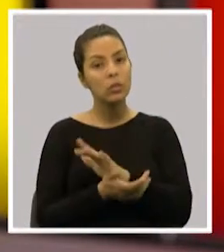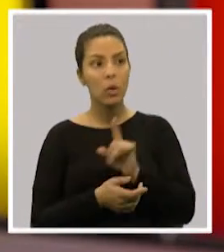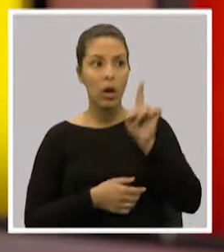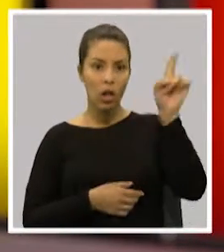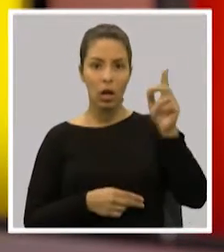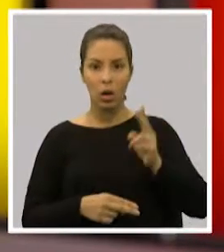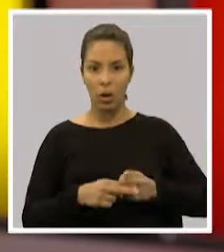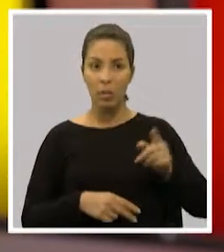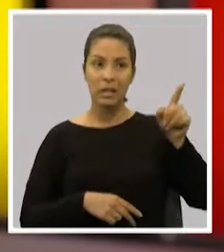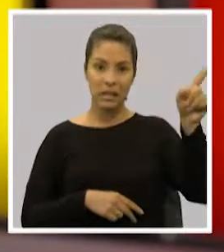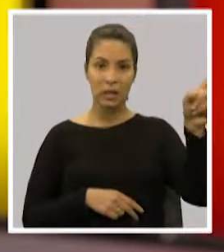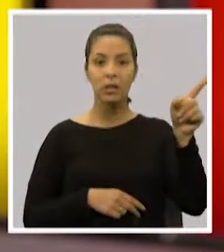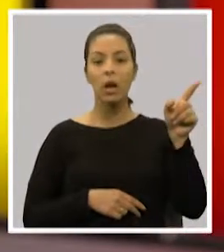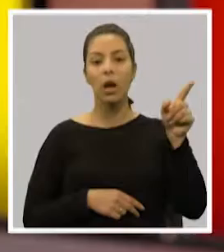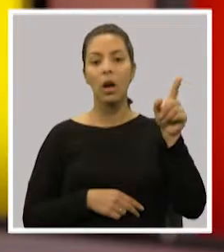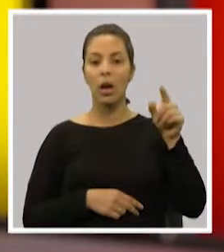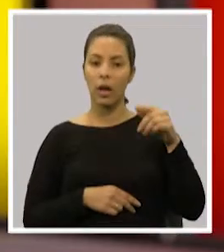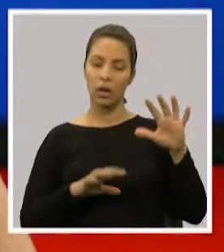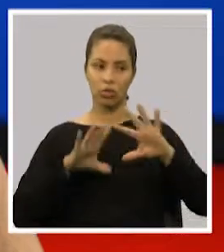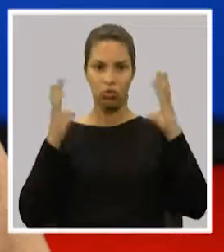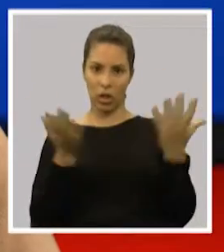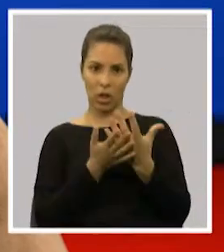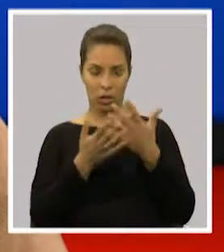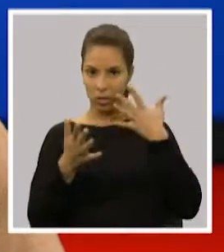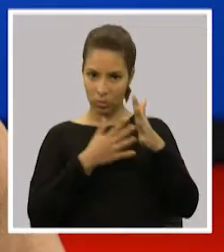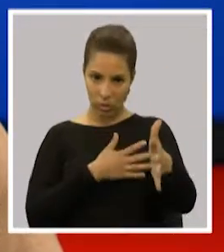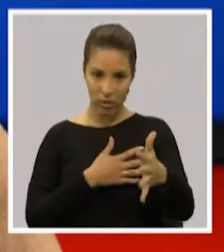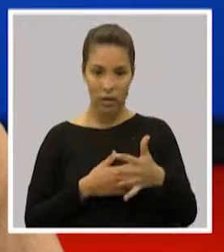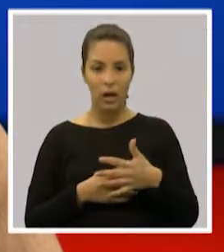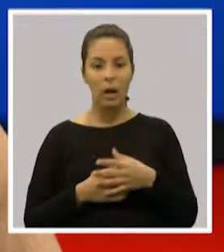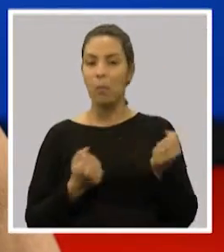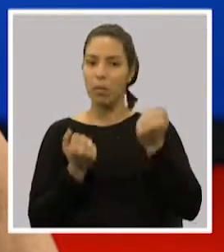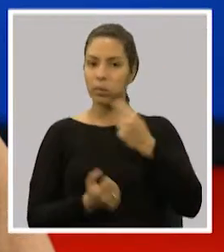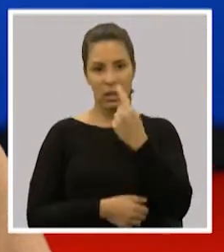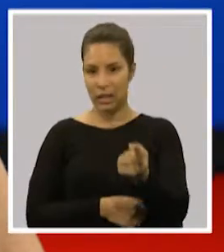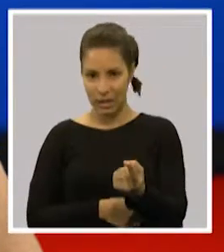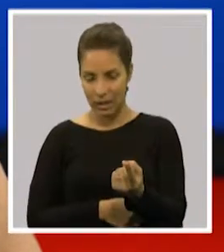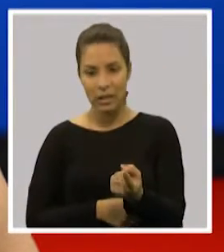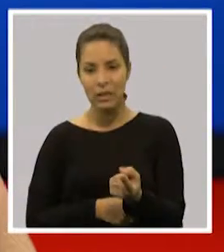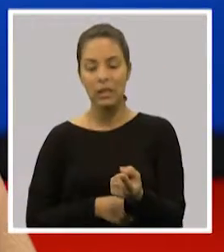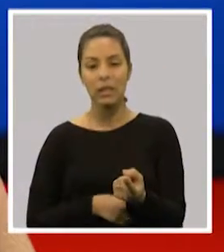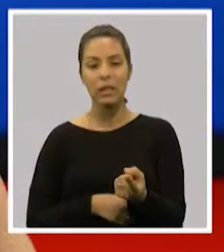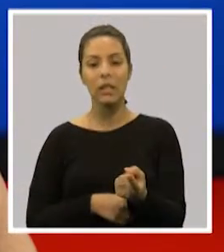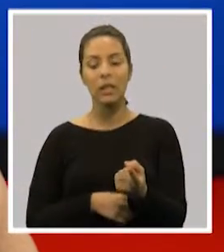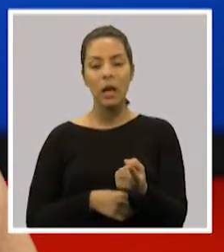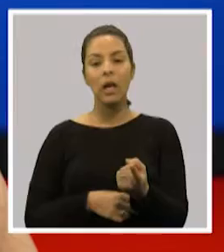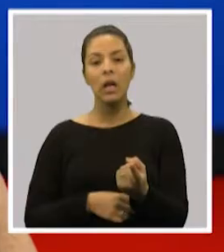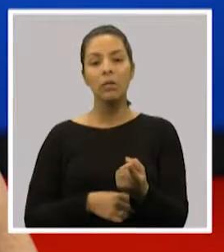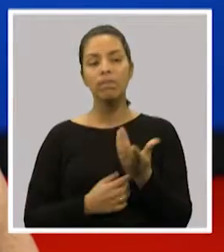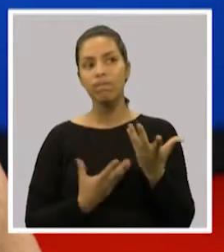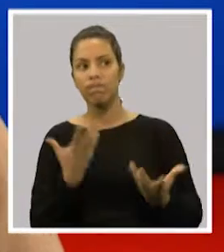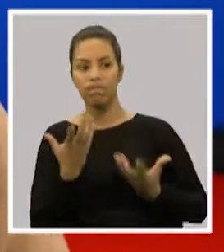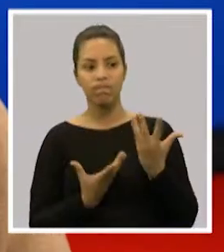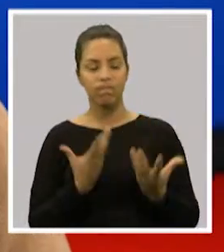no Vaticano é imparcial, é independente, neutro? Não, isso não consigo dizer. Eu acho que